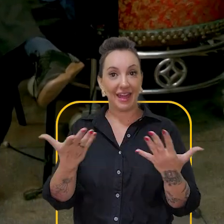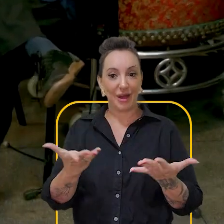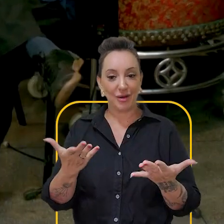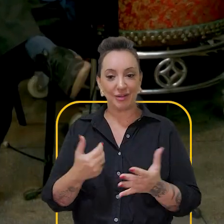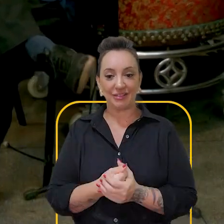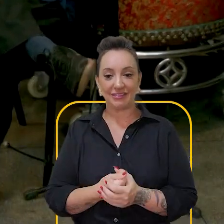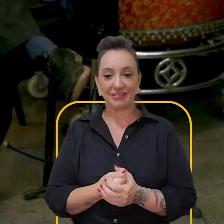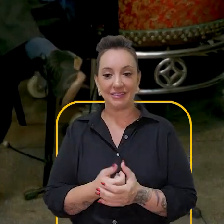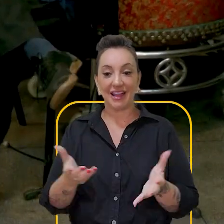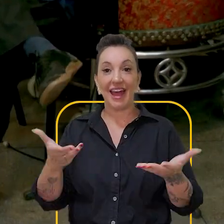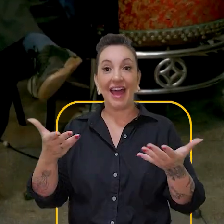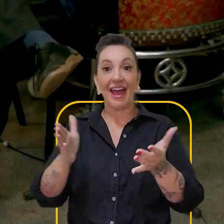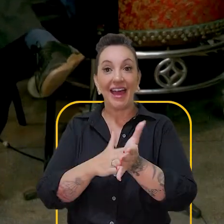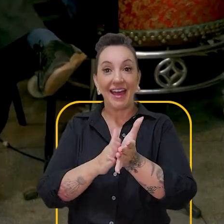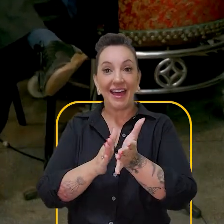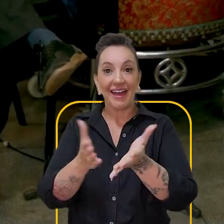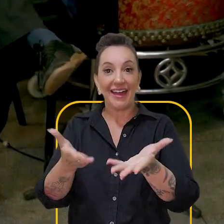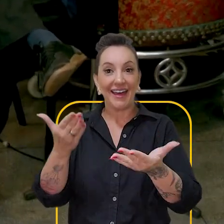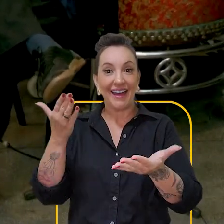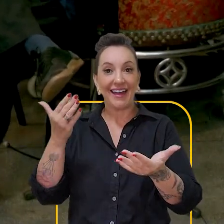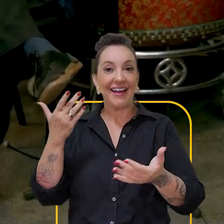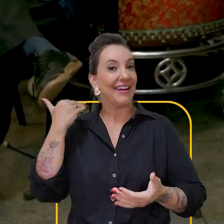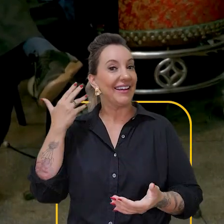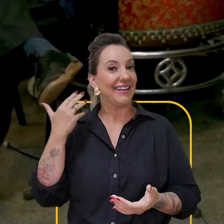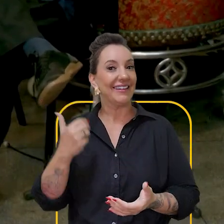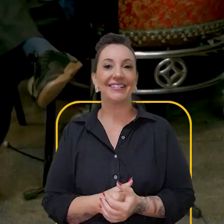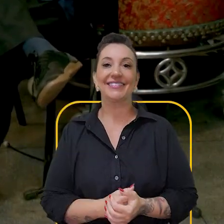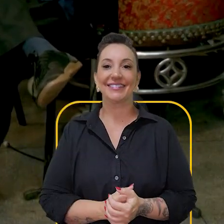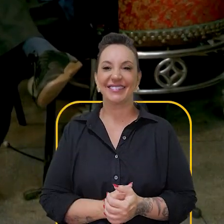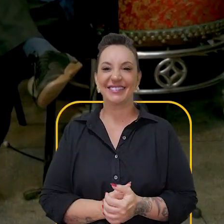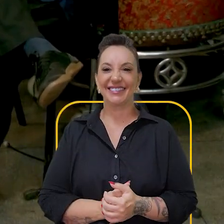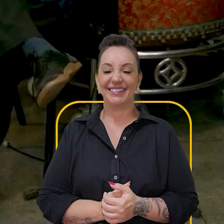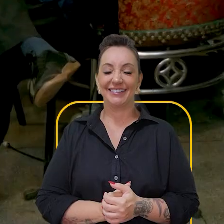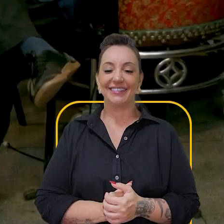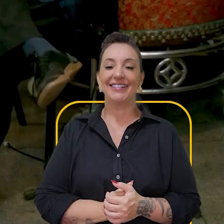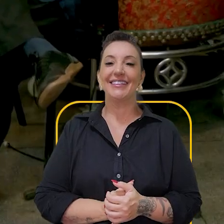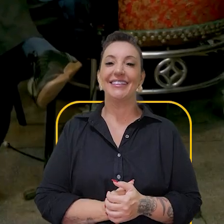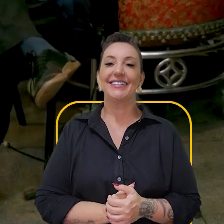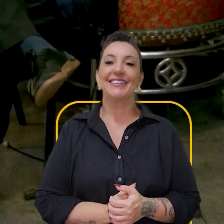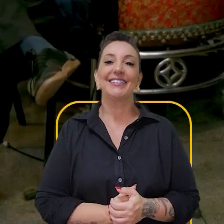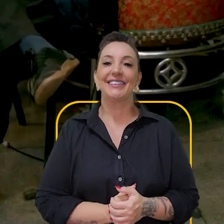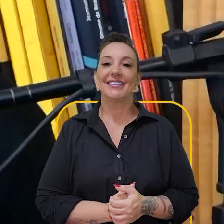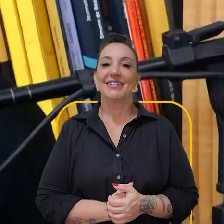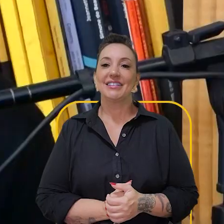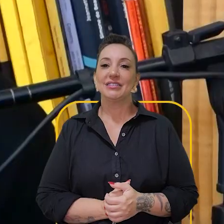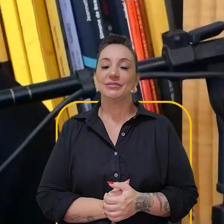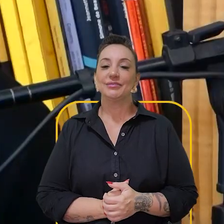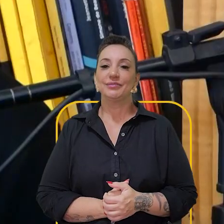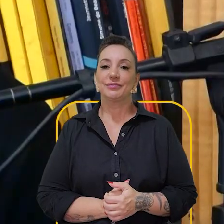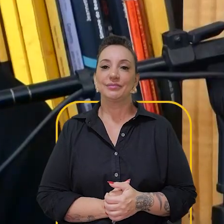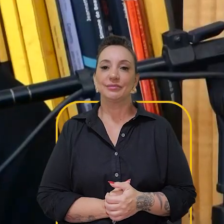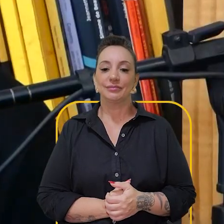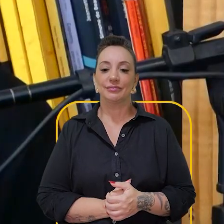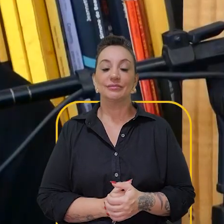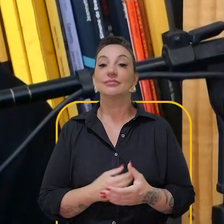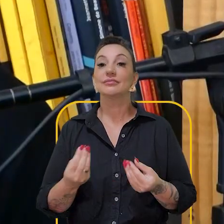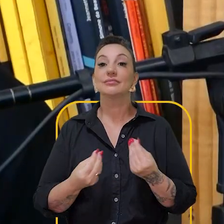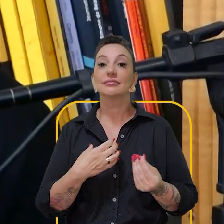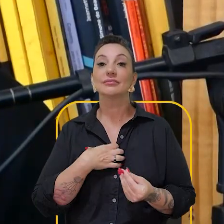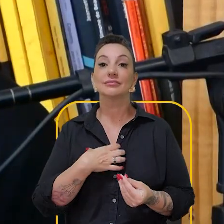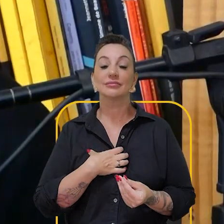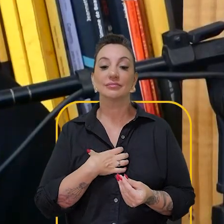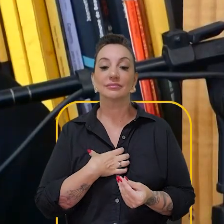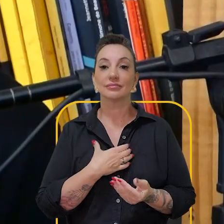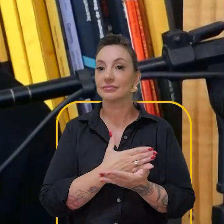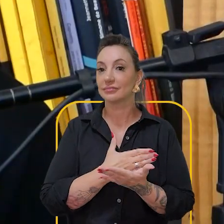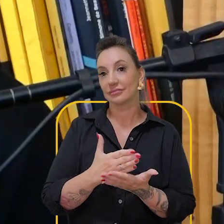palma e e como que foi o O Início o primeiro contato com as artes marciais Então esse esse início é realmente